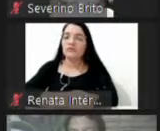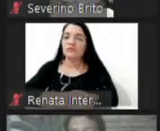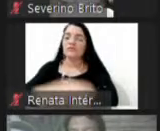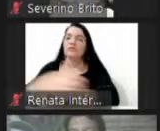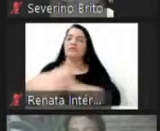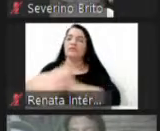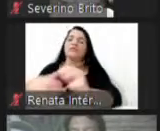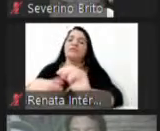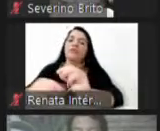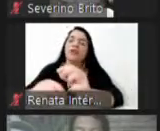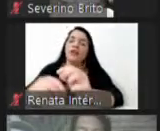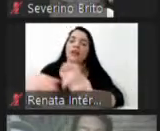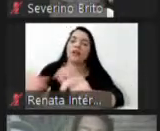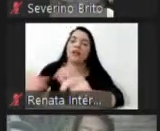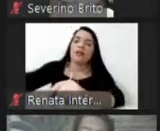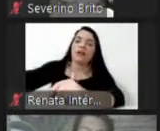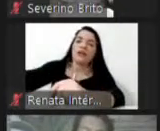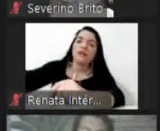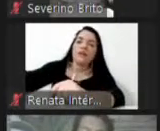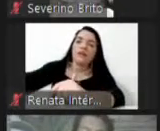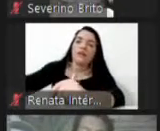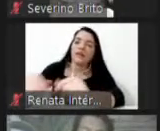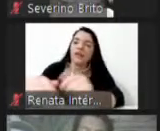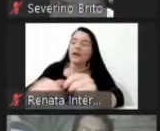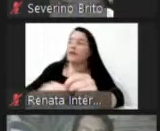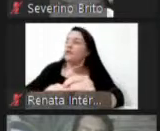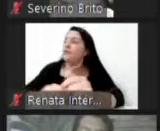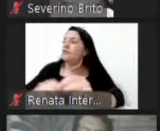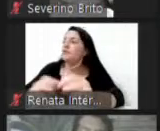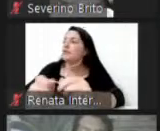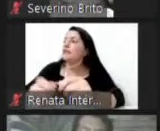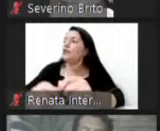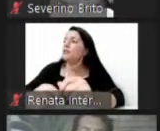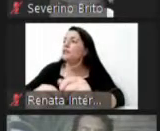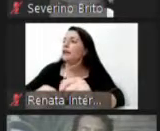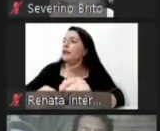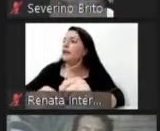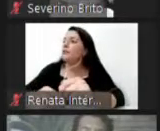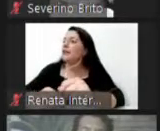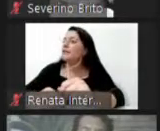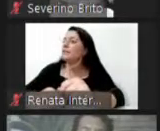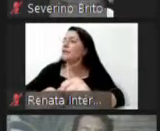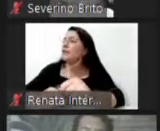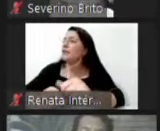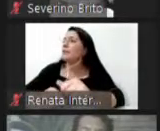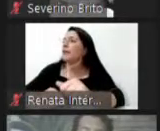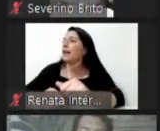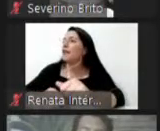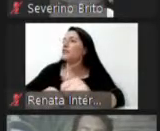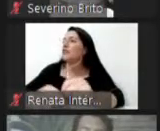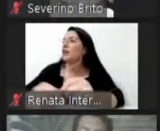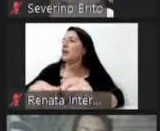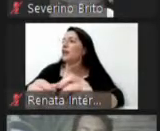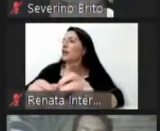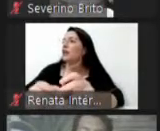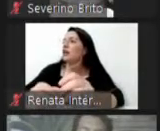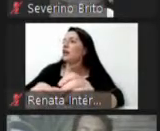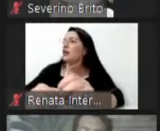Christian Pereira Viana, Cristine Pereira Viana, Sirlene Conceição Alves,